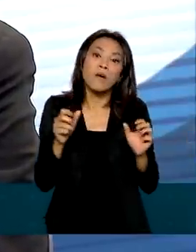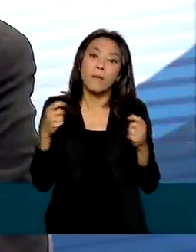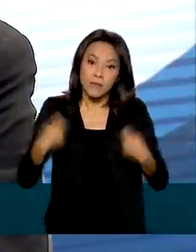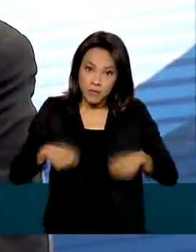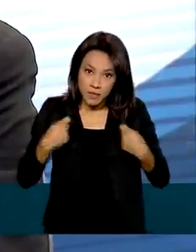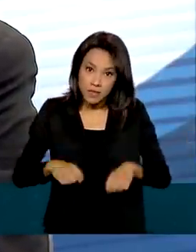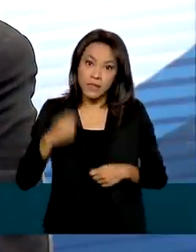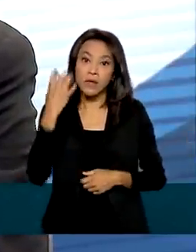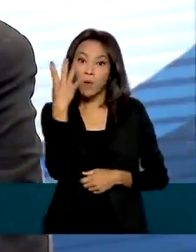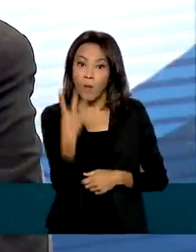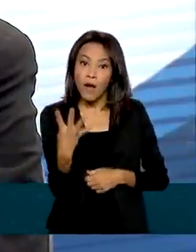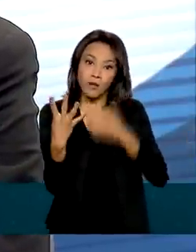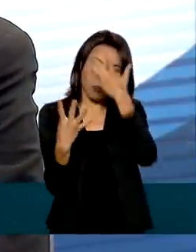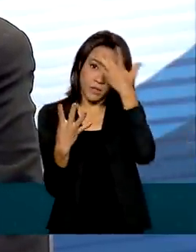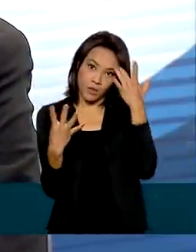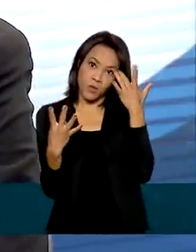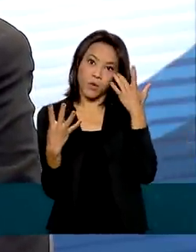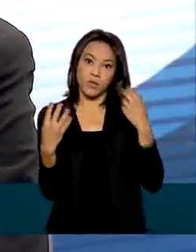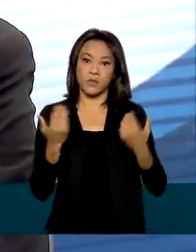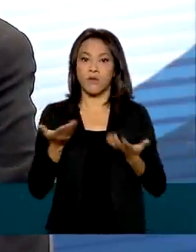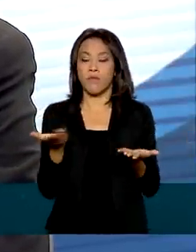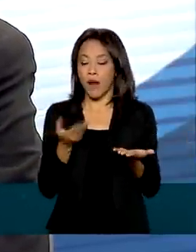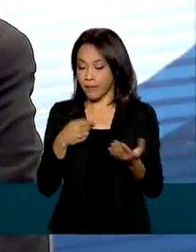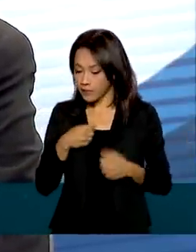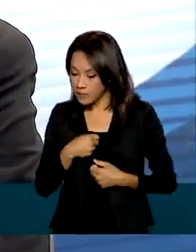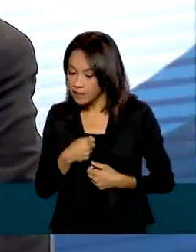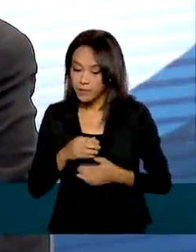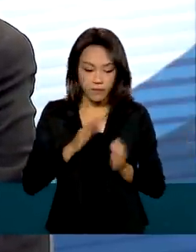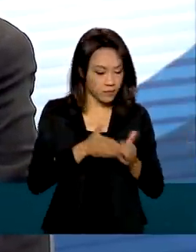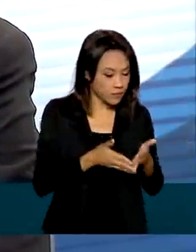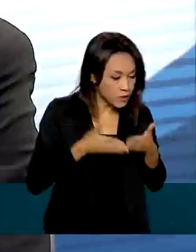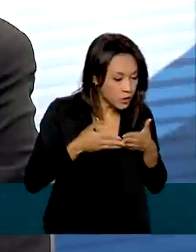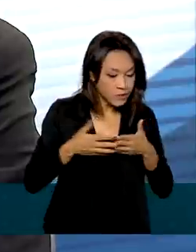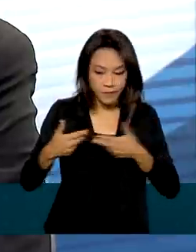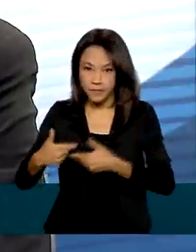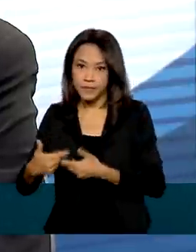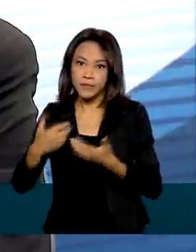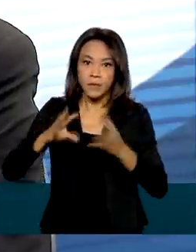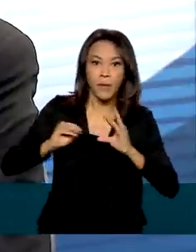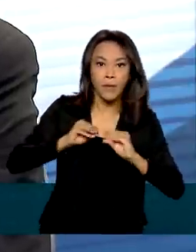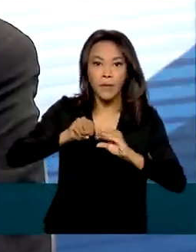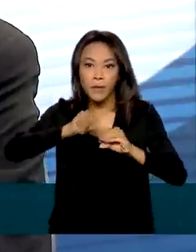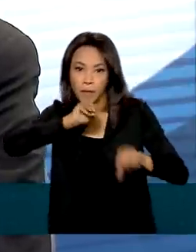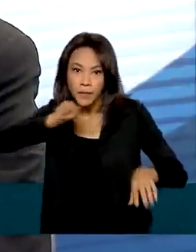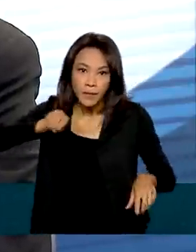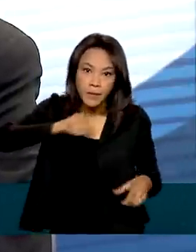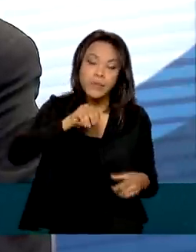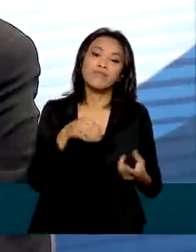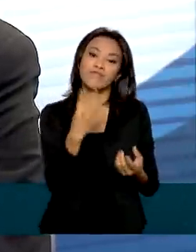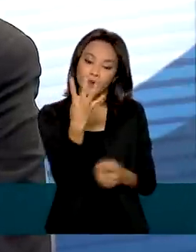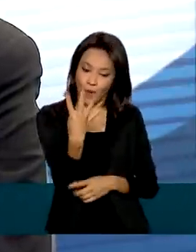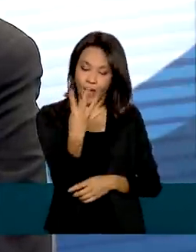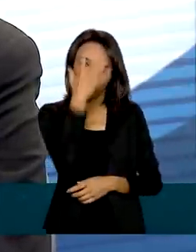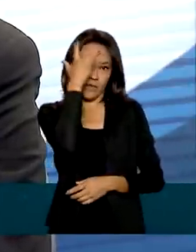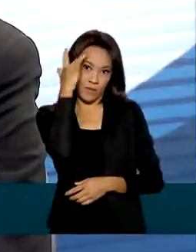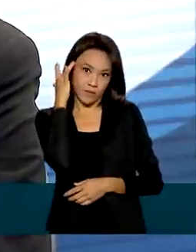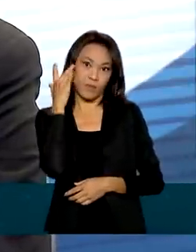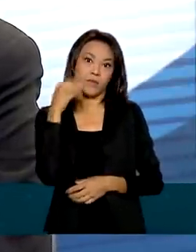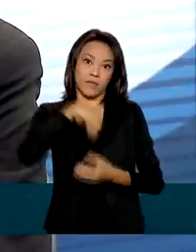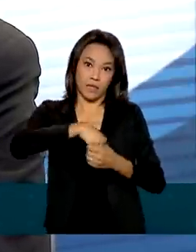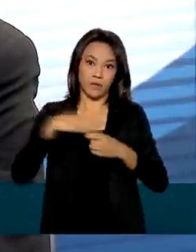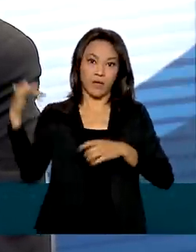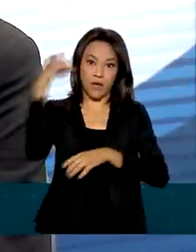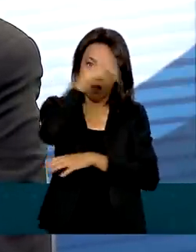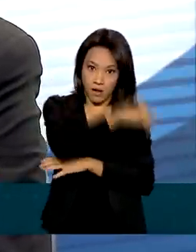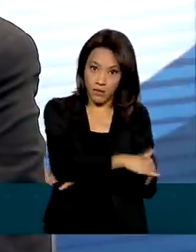precisava ter quatro Comissários abono para expressa autorização específica ela passa a ser autorizada a operar com